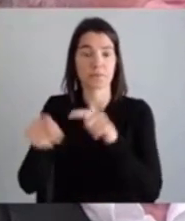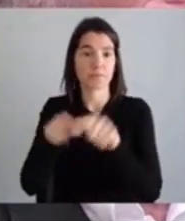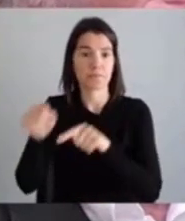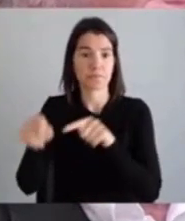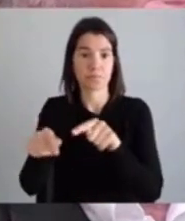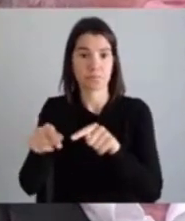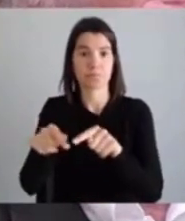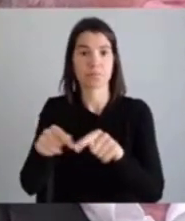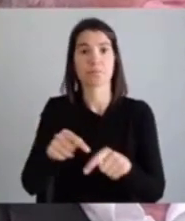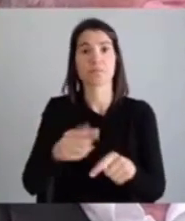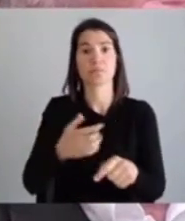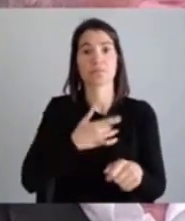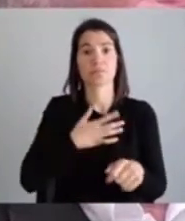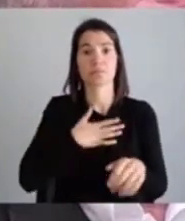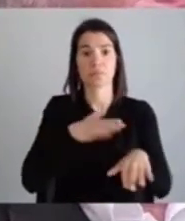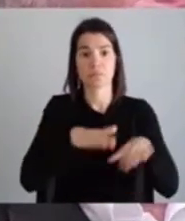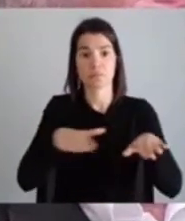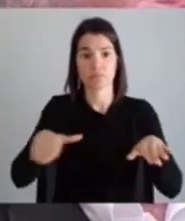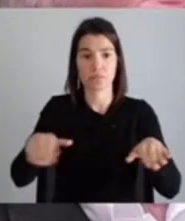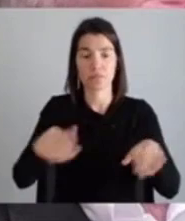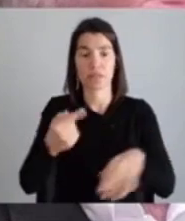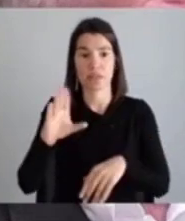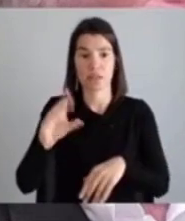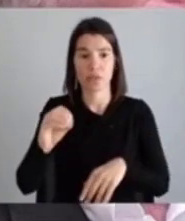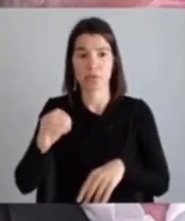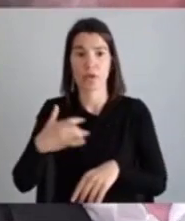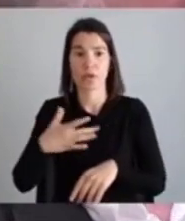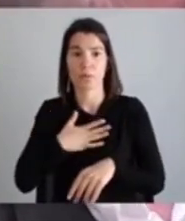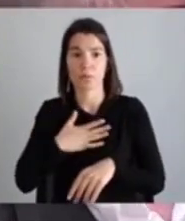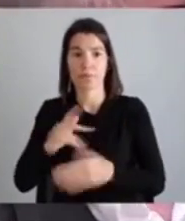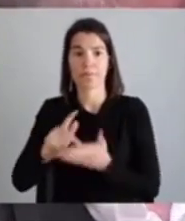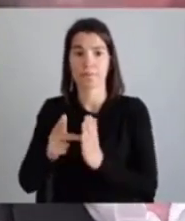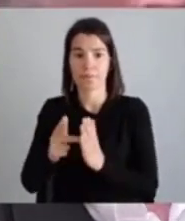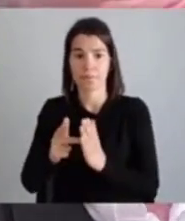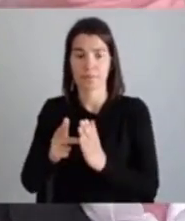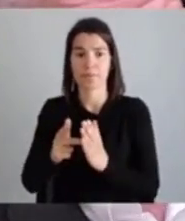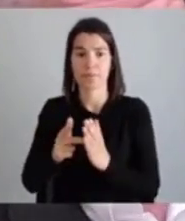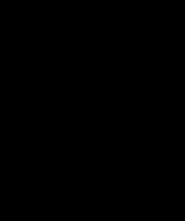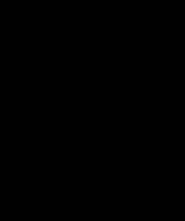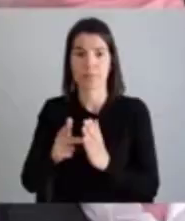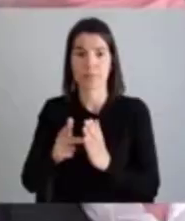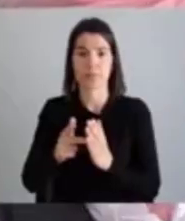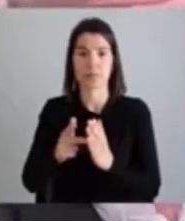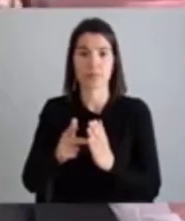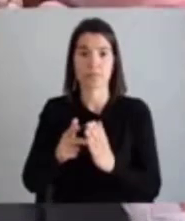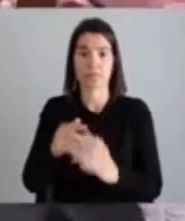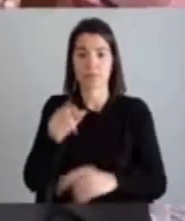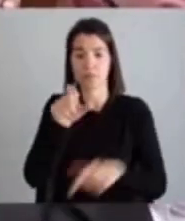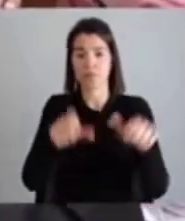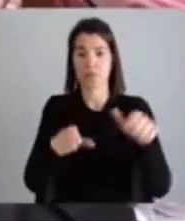empresa tecnológica e, no meio, temos os cidadãos defraudados.